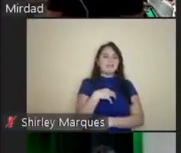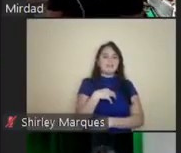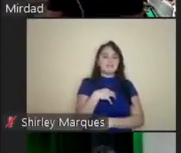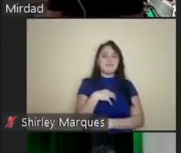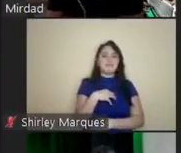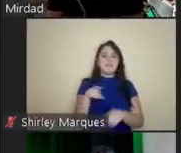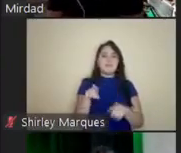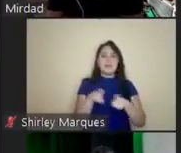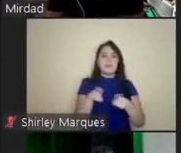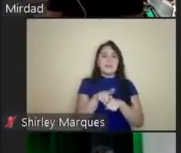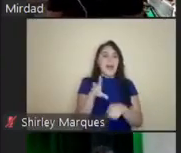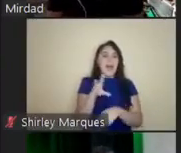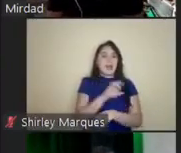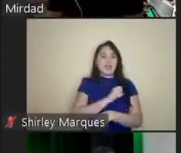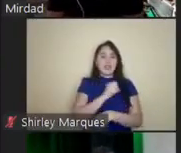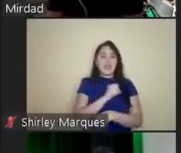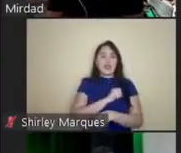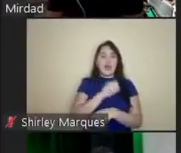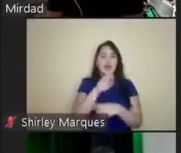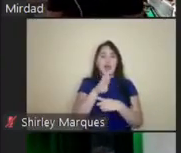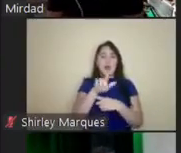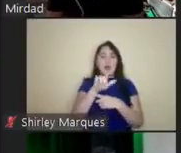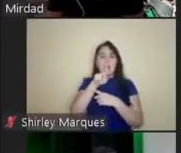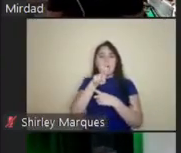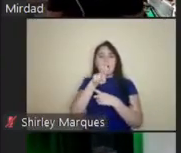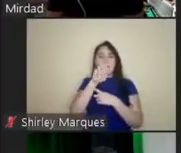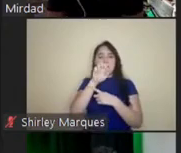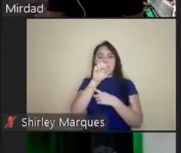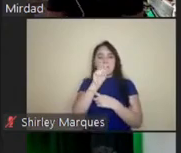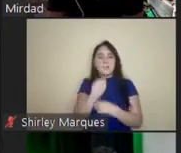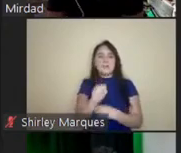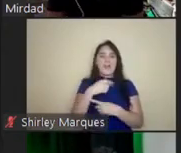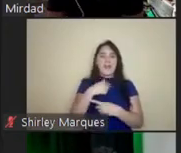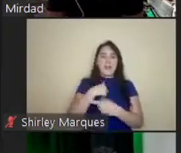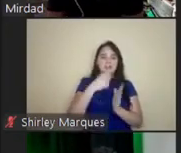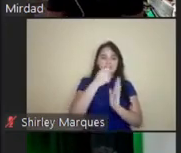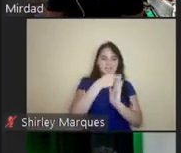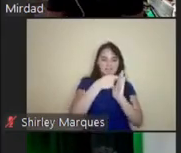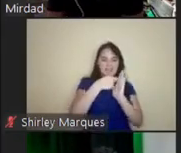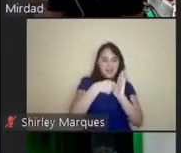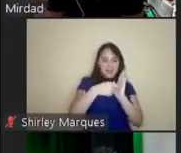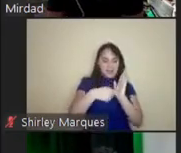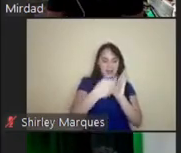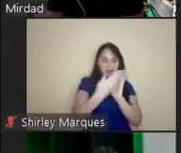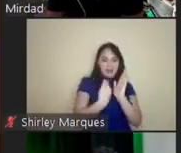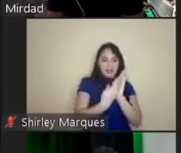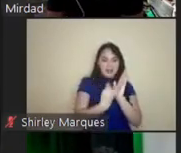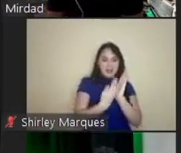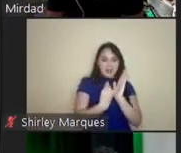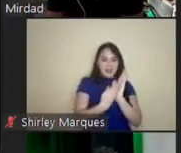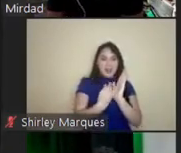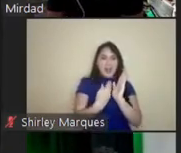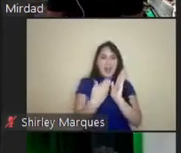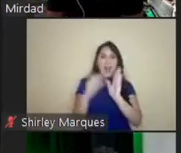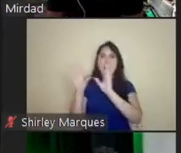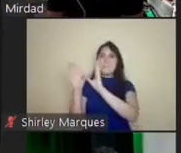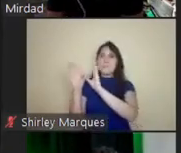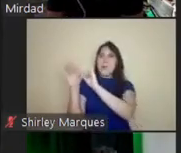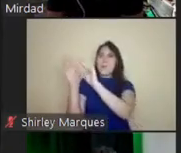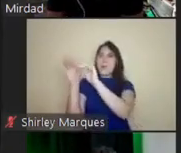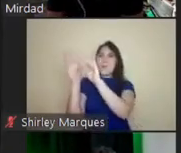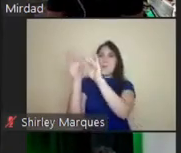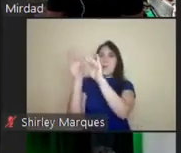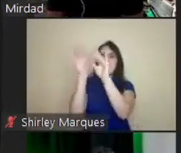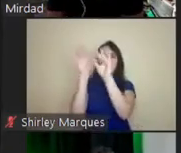blues, vice, mira. Aí eu estava escrevendo esse livro aqui, aí passou uma borboleta, assim, num